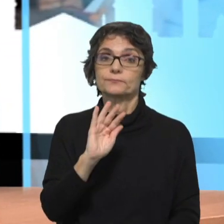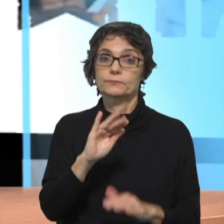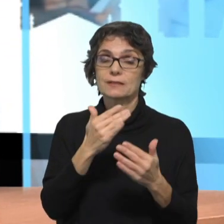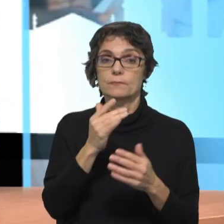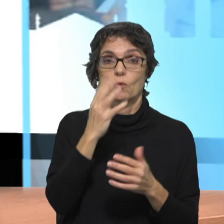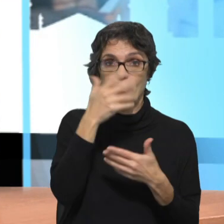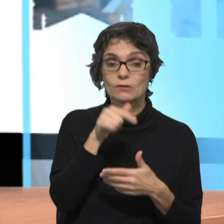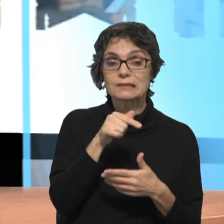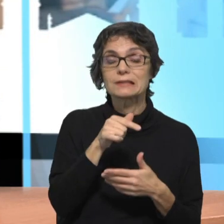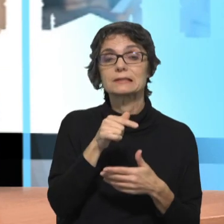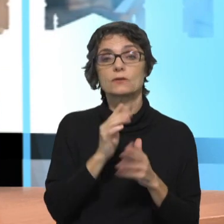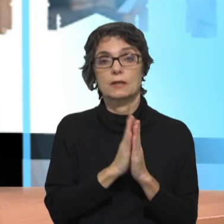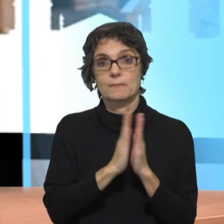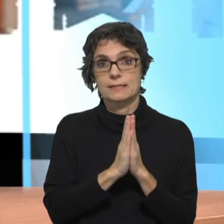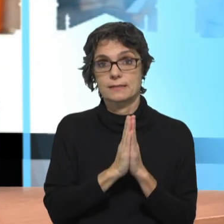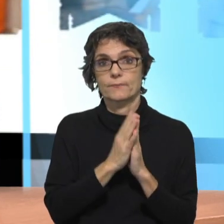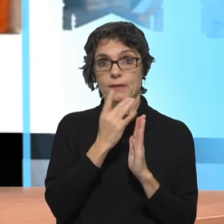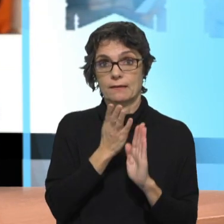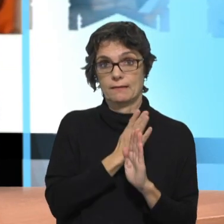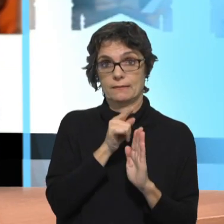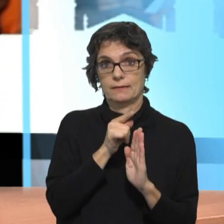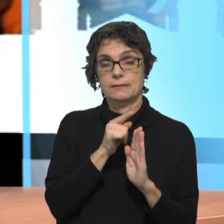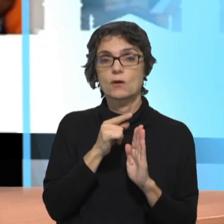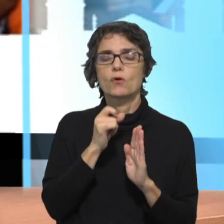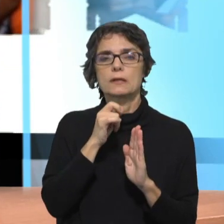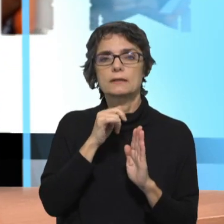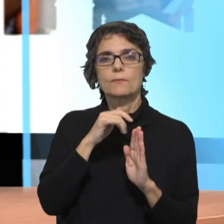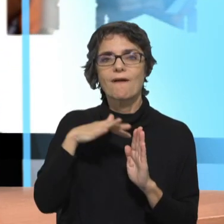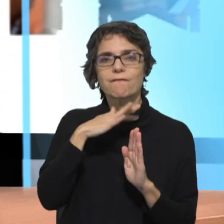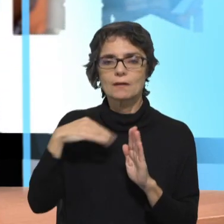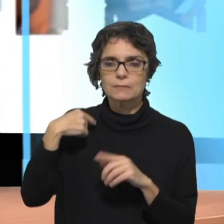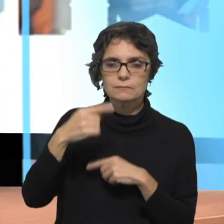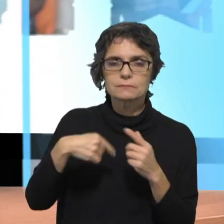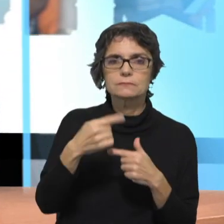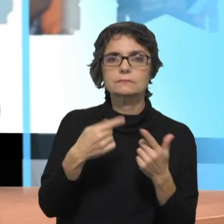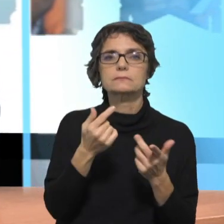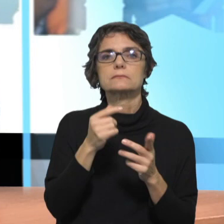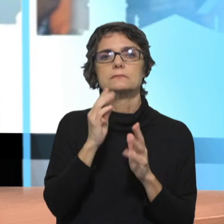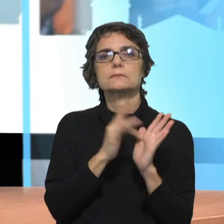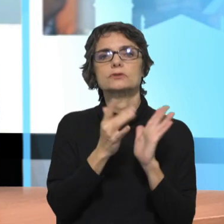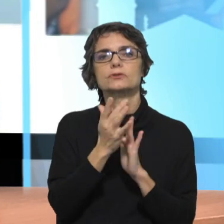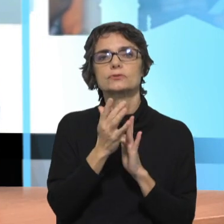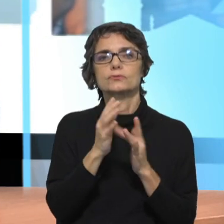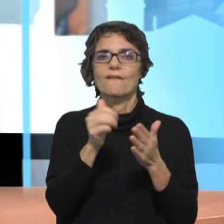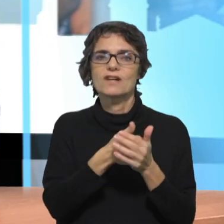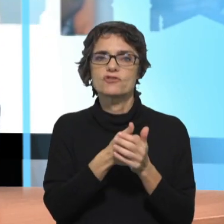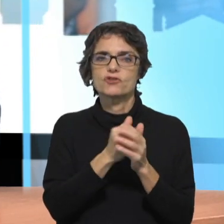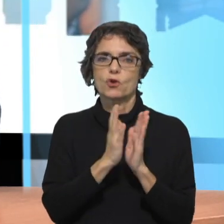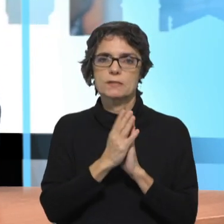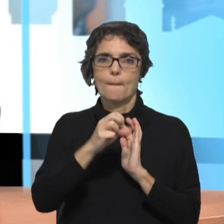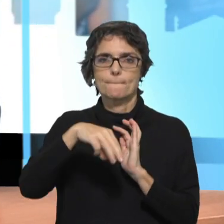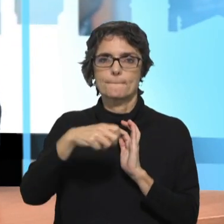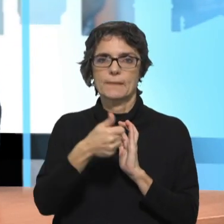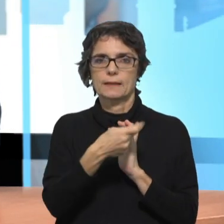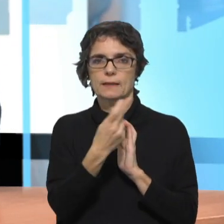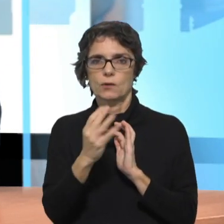Vigília, que nos apresenta a genealogia de Jesus segundo São Mateus. Portanto, procura, no fundo, traçar assim